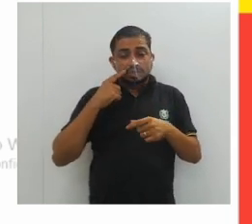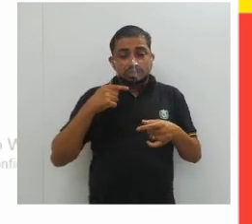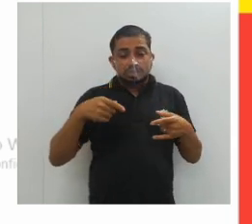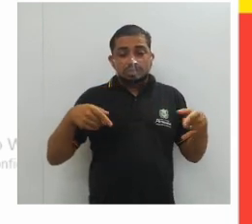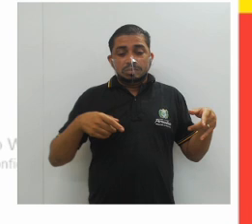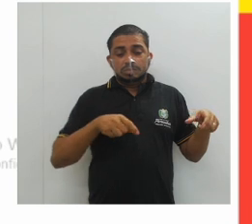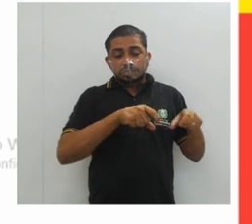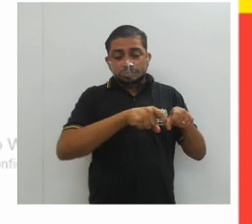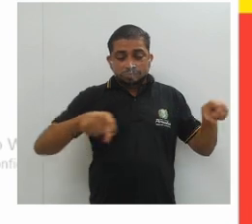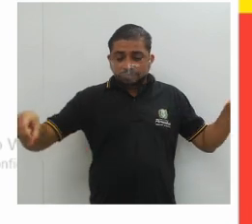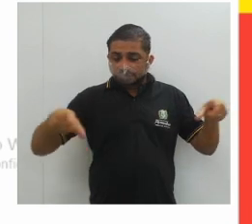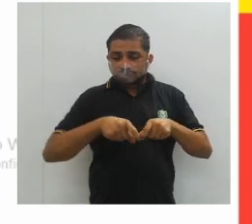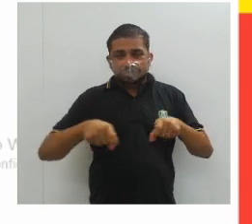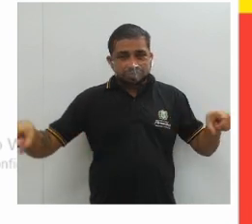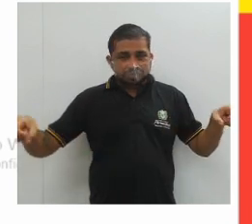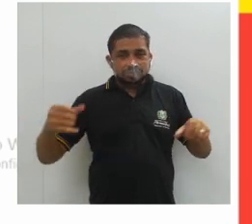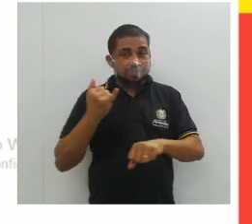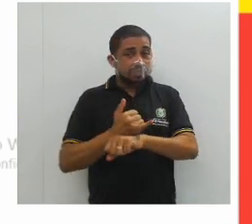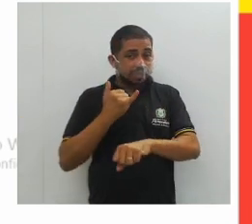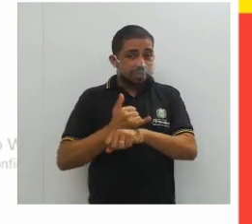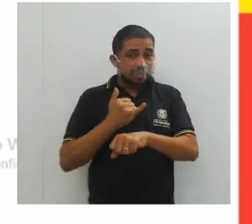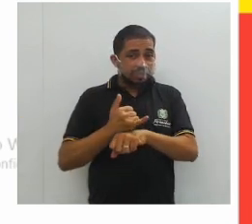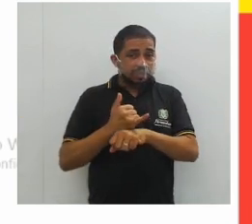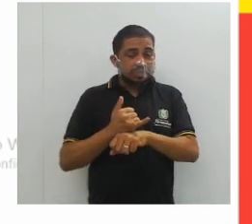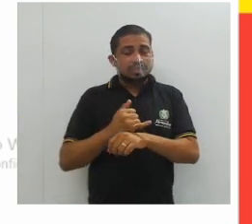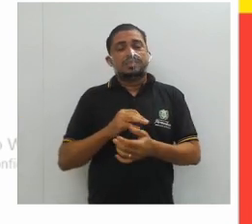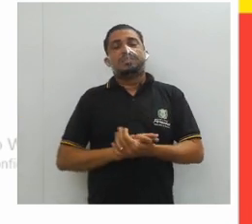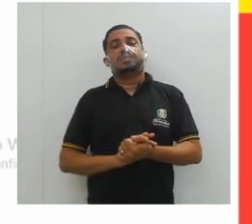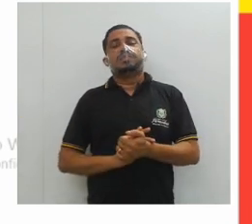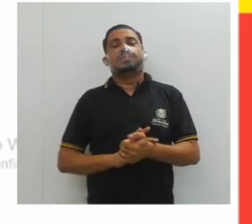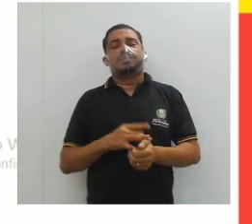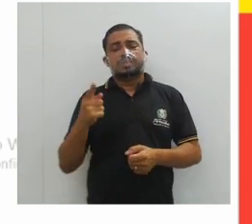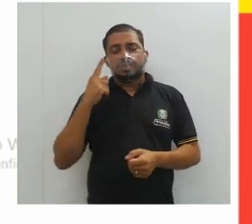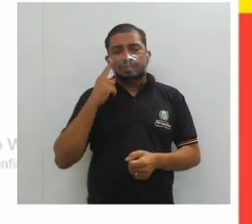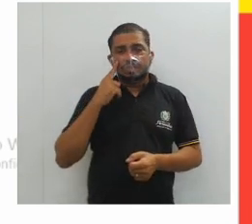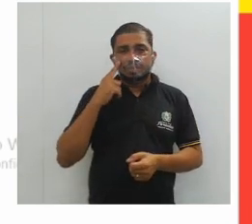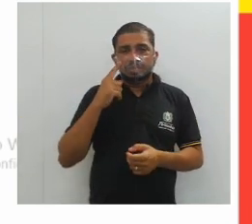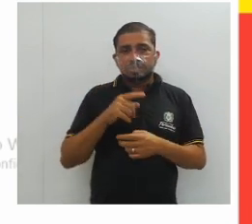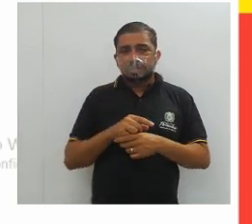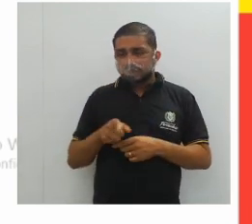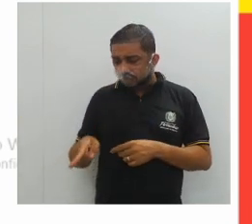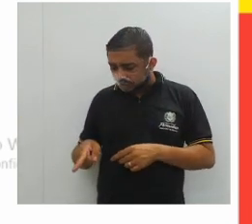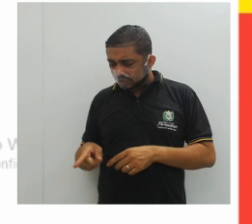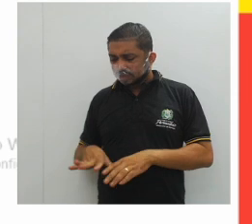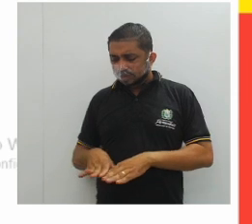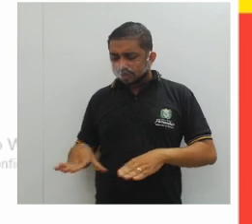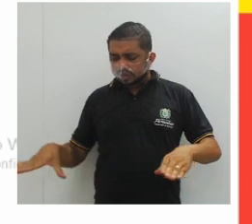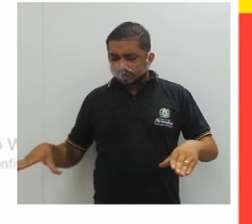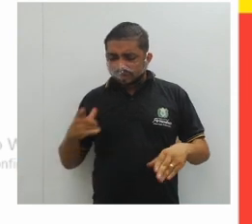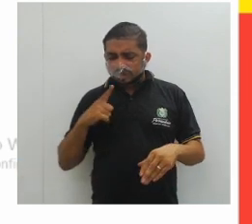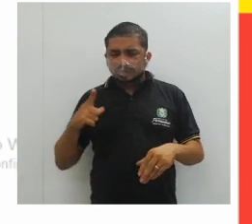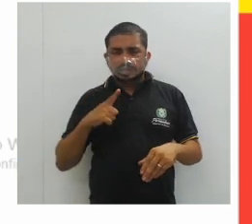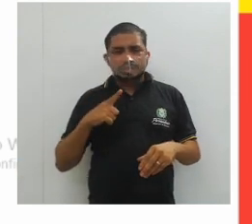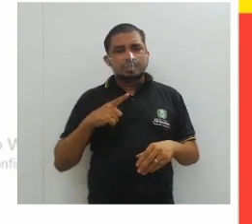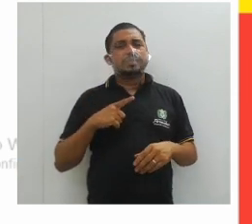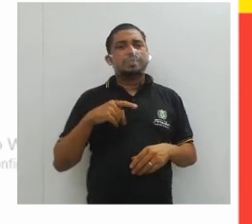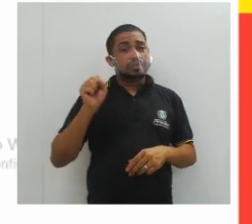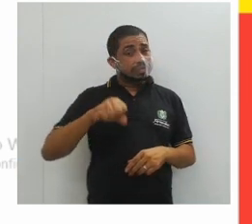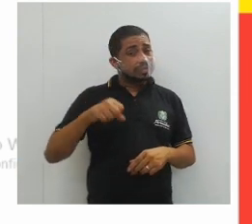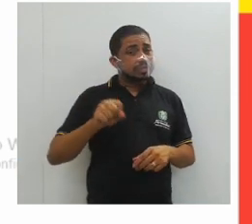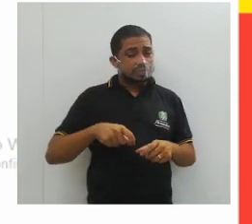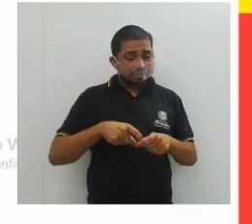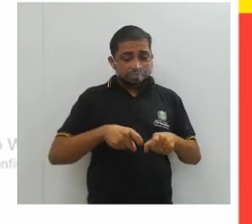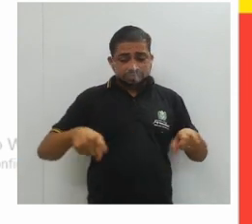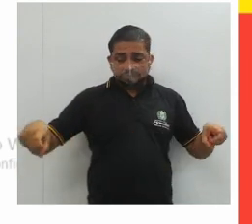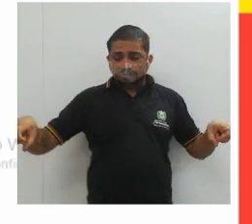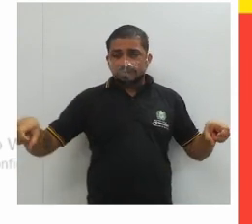A nossa cidade é cheia de trilhos, né? Você olha assim num canto de calçada e de repente tem lá um trilho. Sim, passava